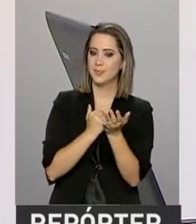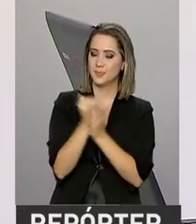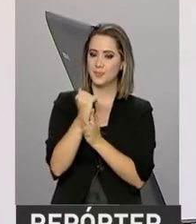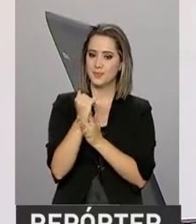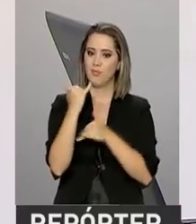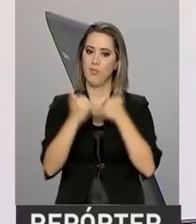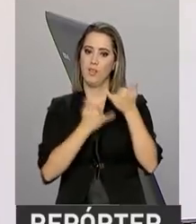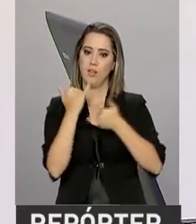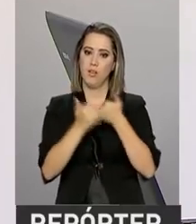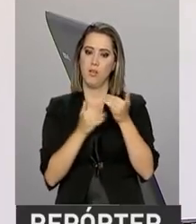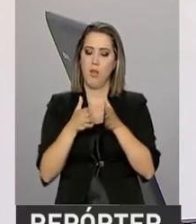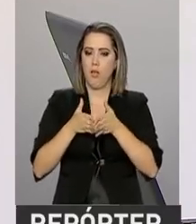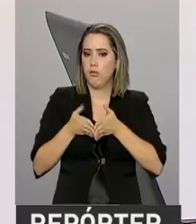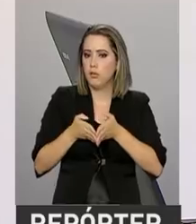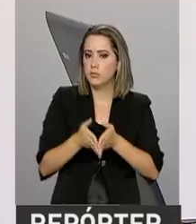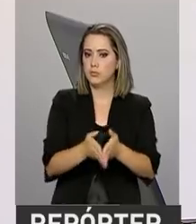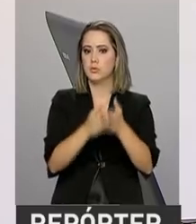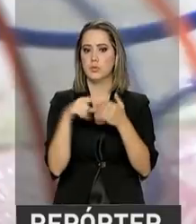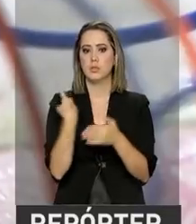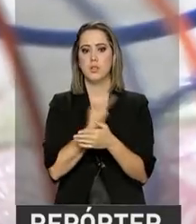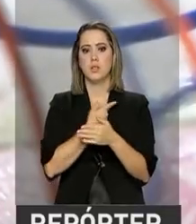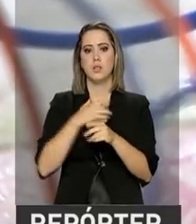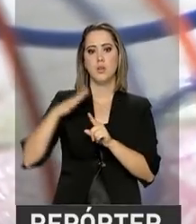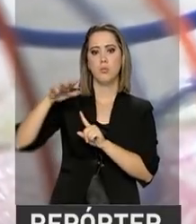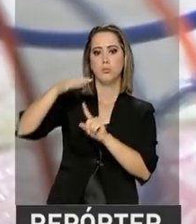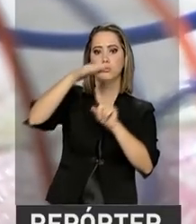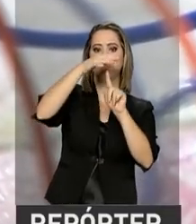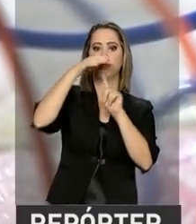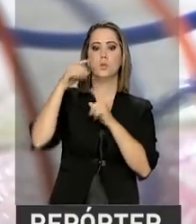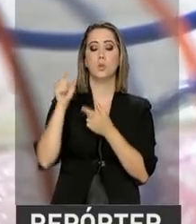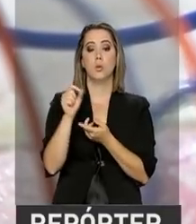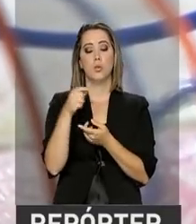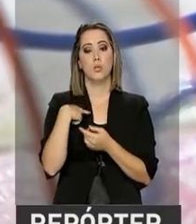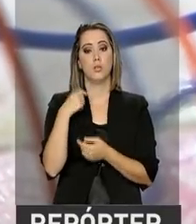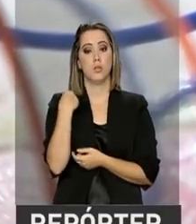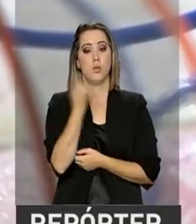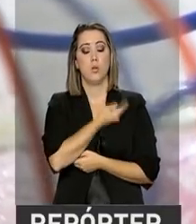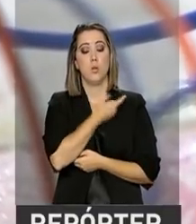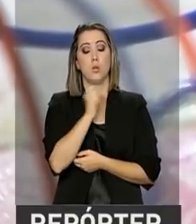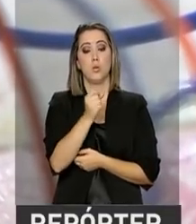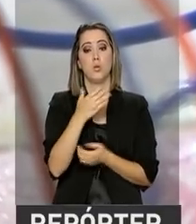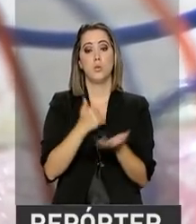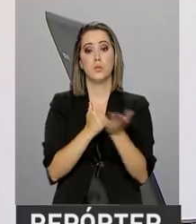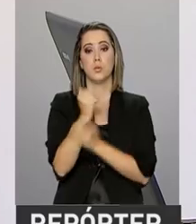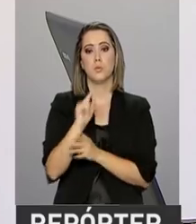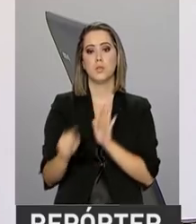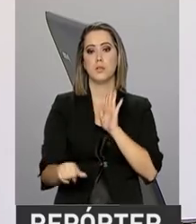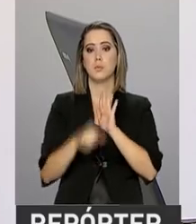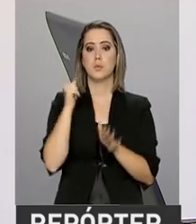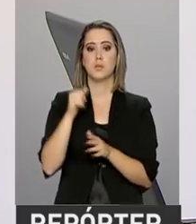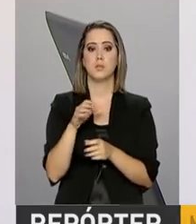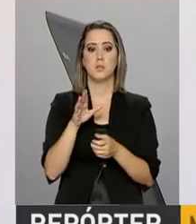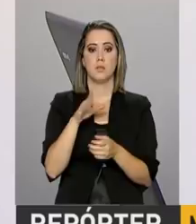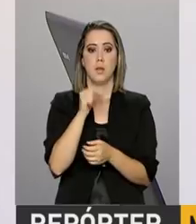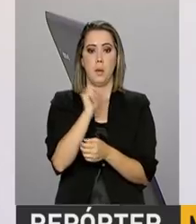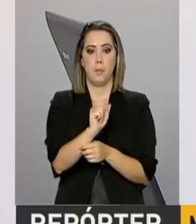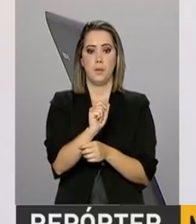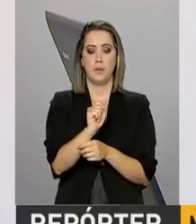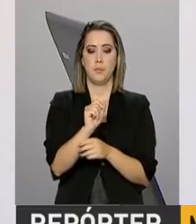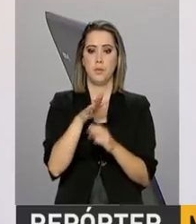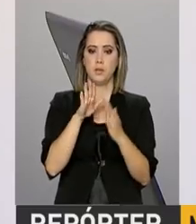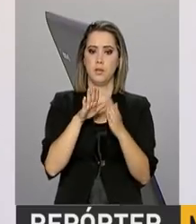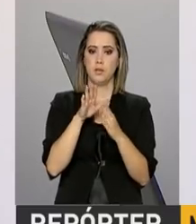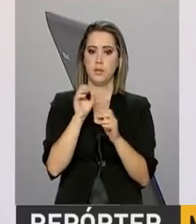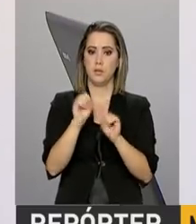navio, aí era a gente que queria fazer drone, que não sei o quê. Tudo começou com essa aula. A gente teve uma primeira aula de robótica, o professor deu uma introdução básica do que